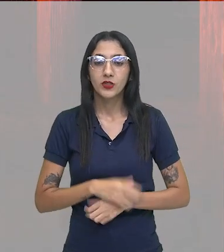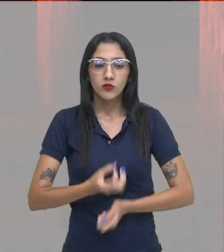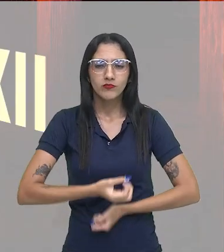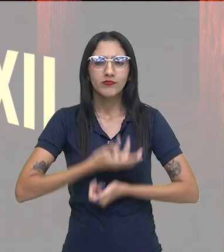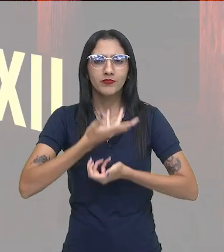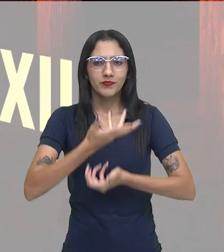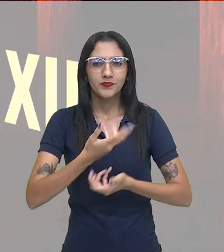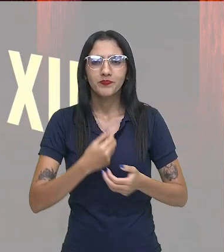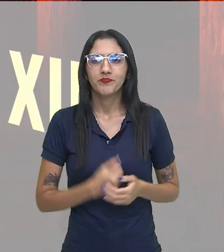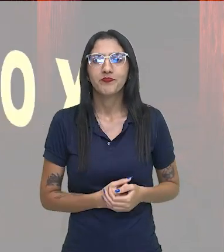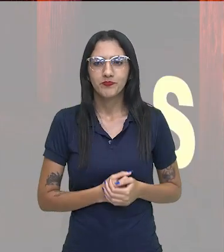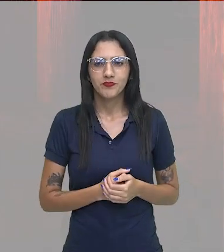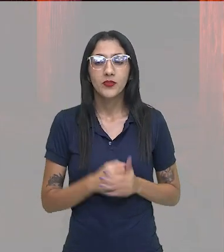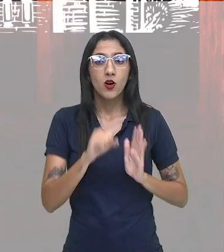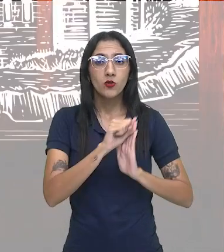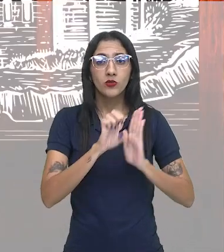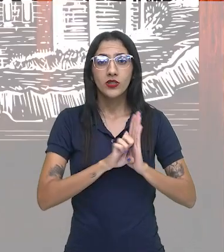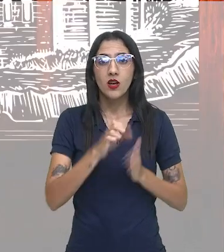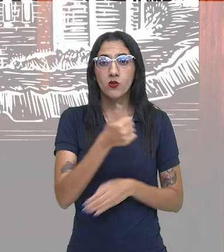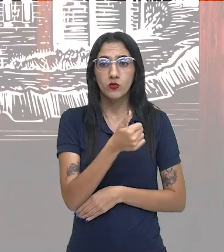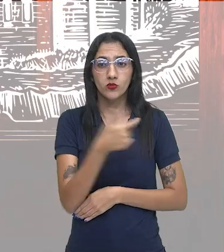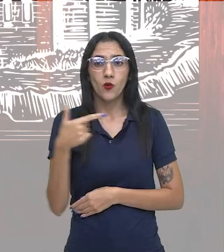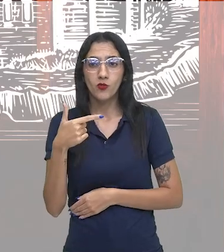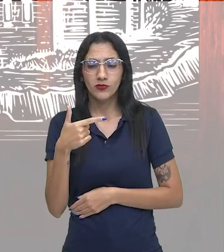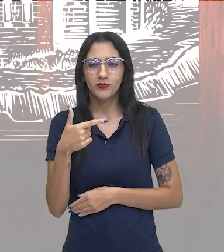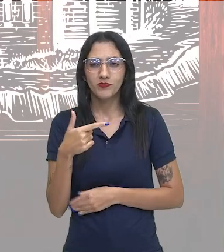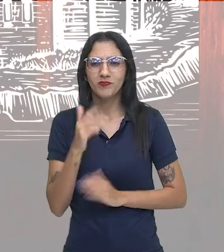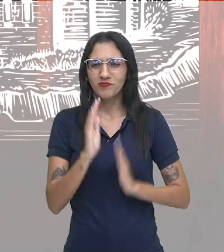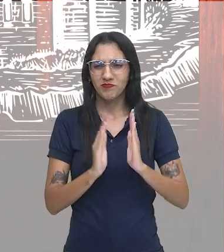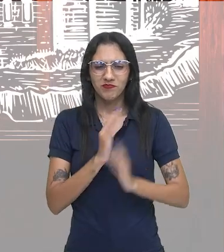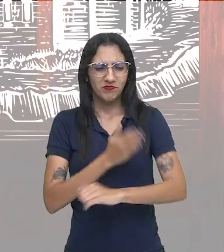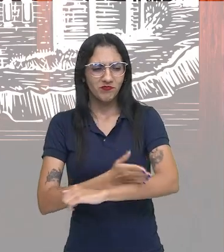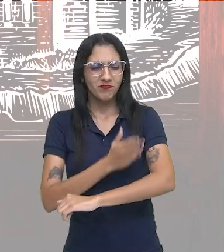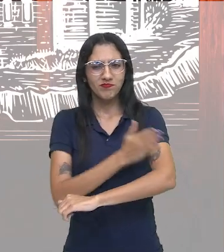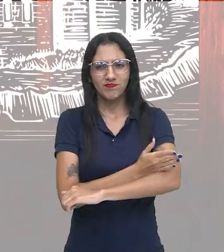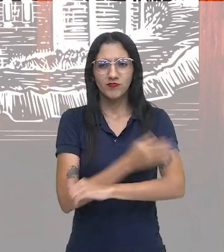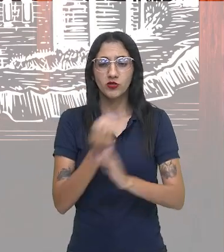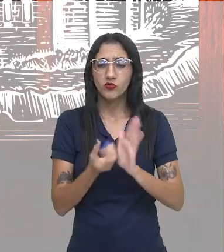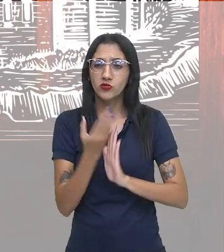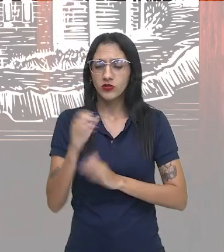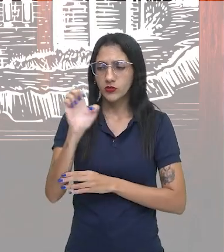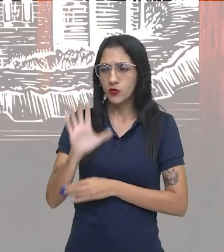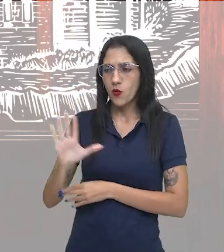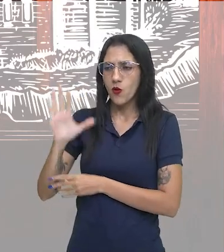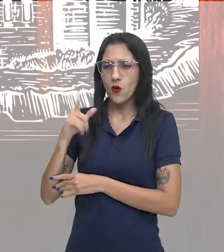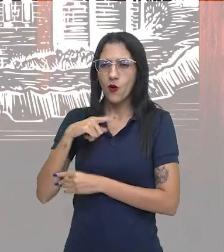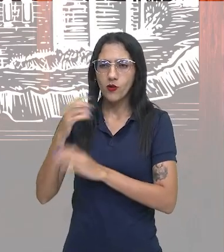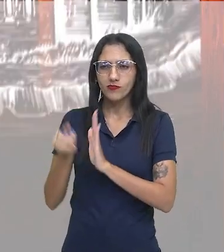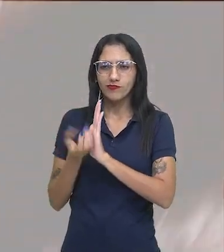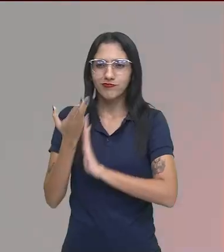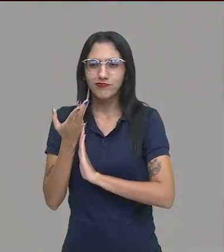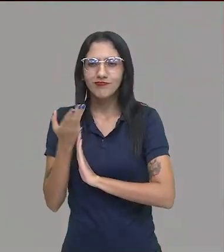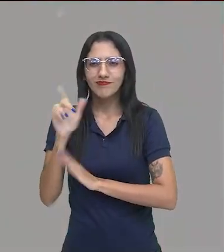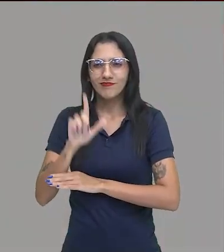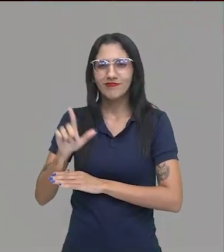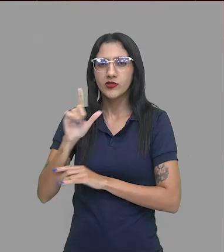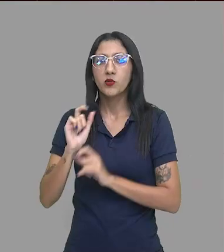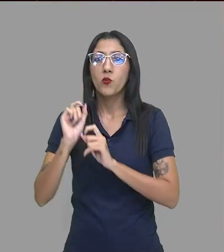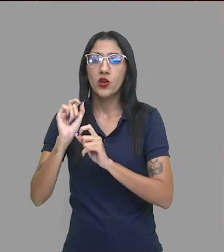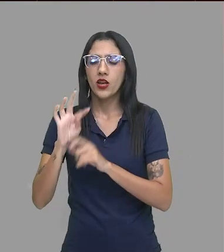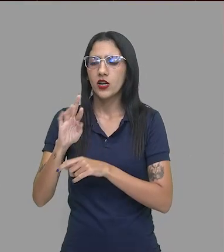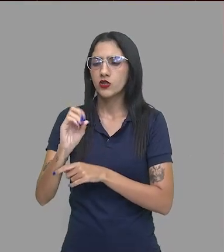No decorrer do século XII, na Baixa Idade Média, floresceu na Europa um movimento artístico conhecido